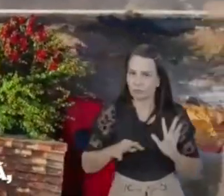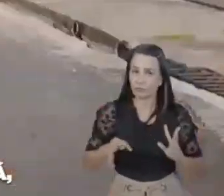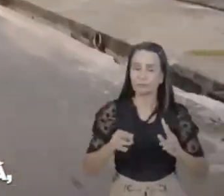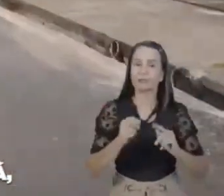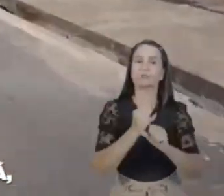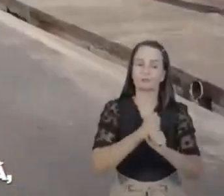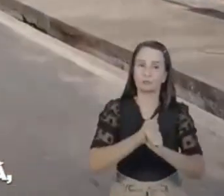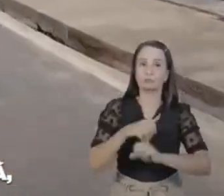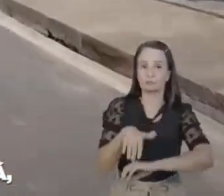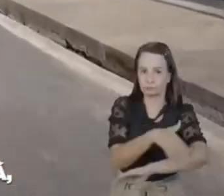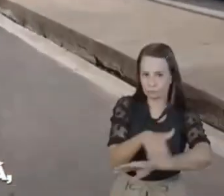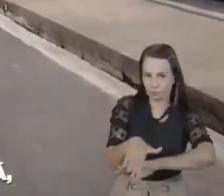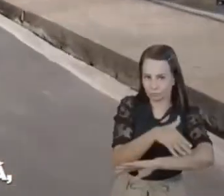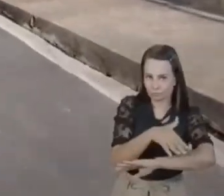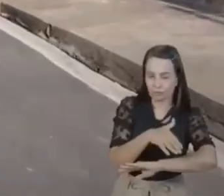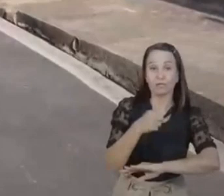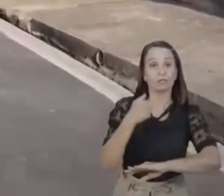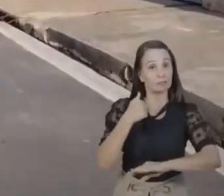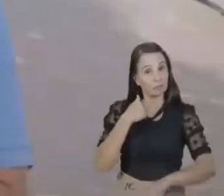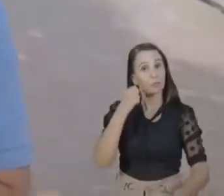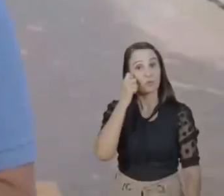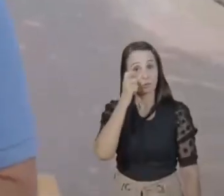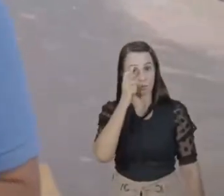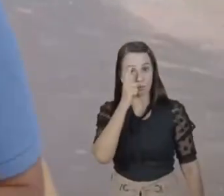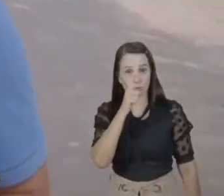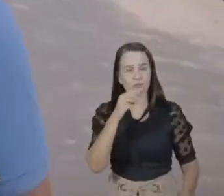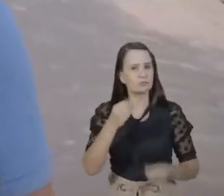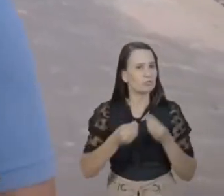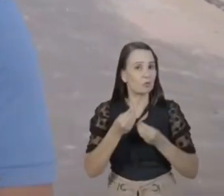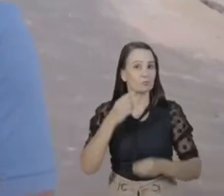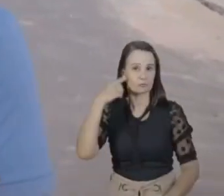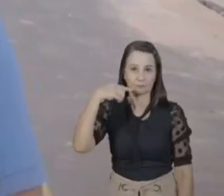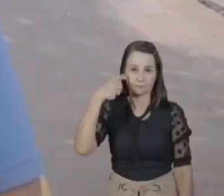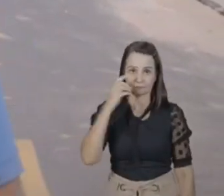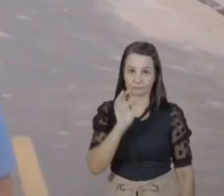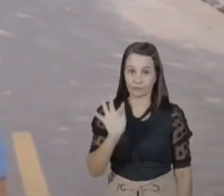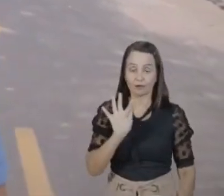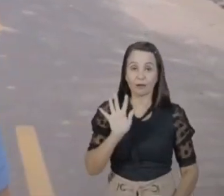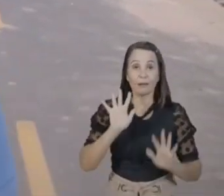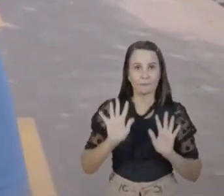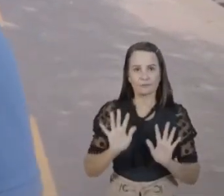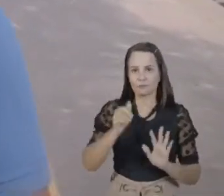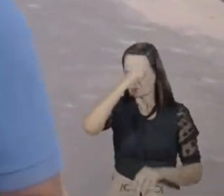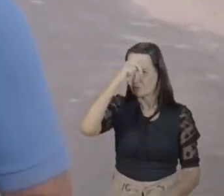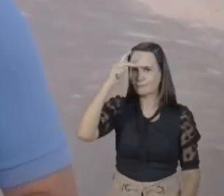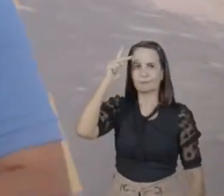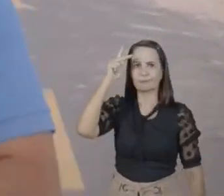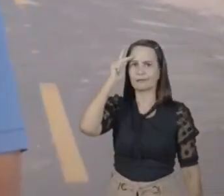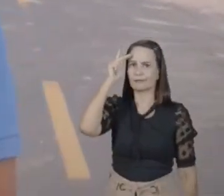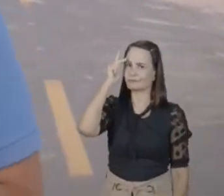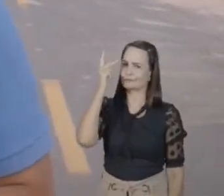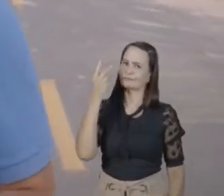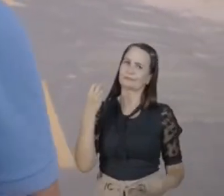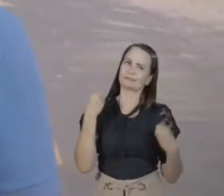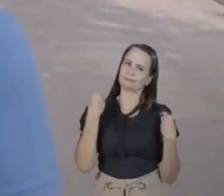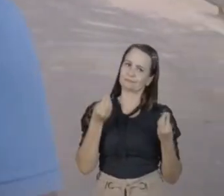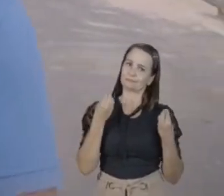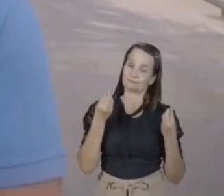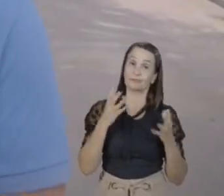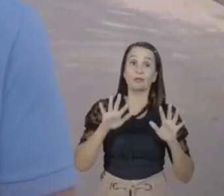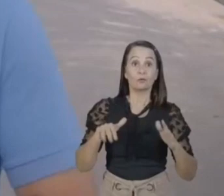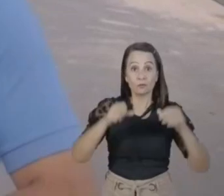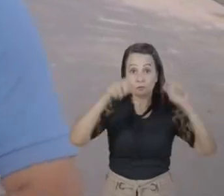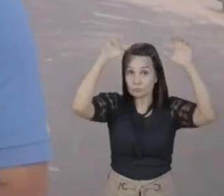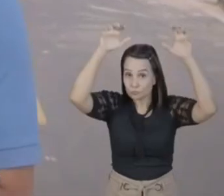o programa Asfalto por Todo o Pará, um recurso que eu consegui como deputado federal. Mas a prefeitura, como sempre, não faz